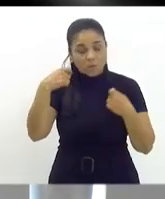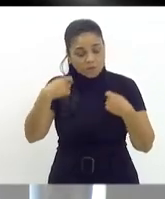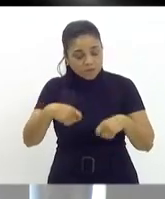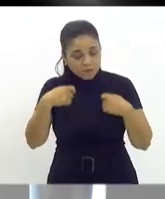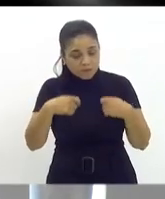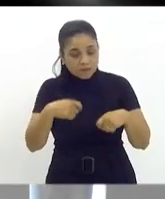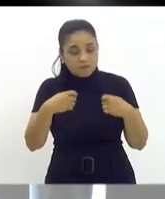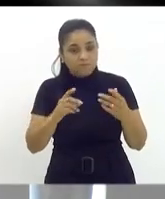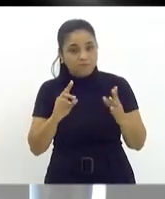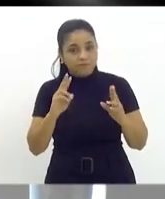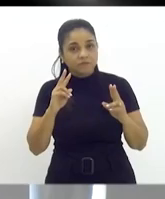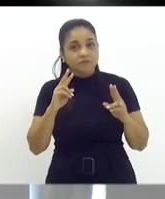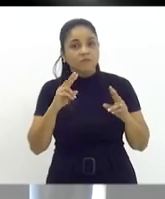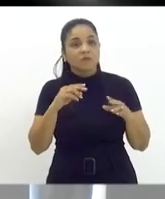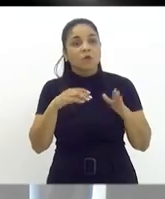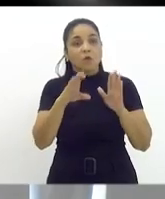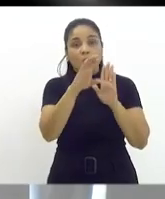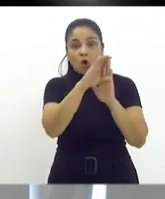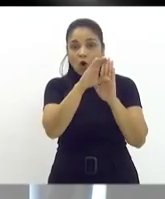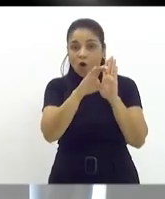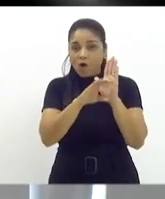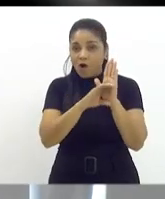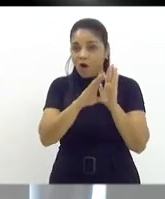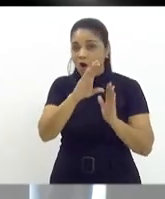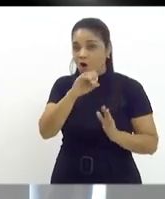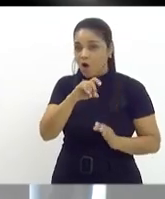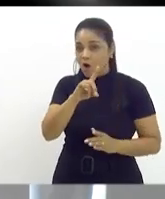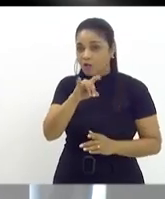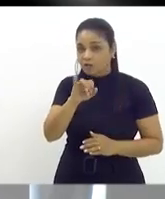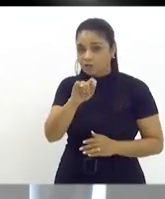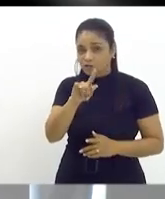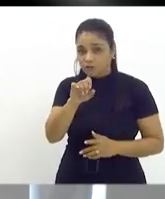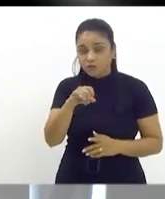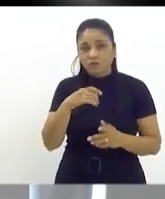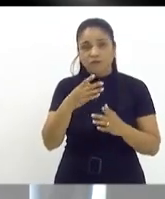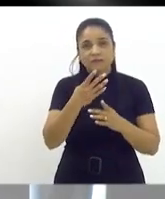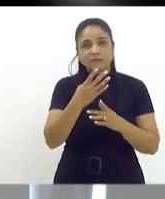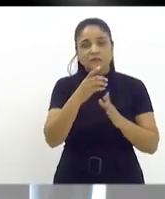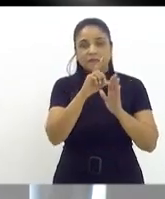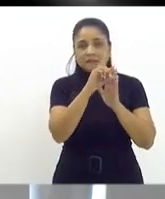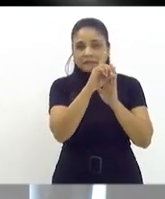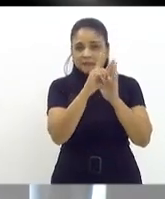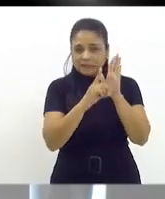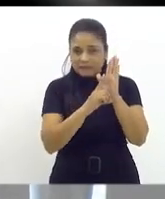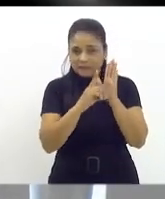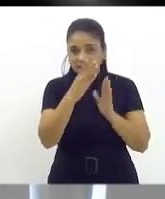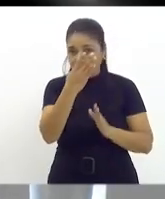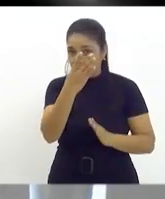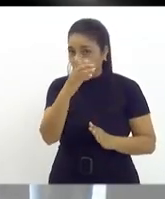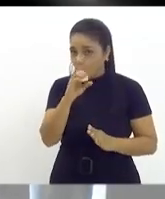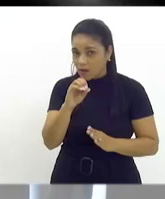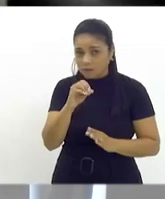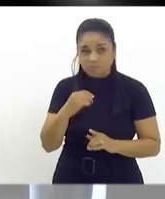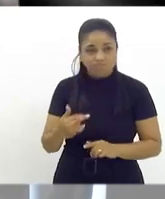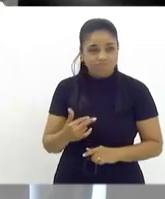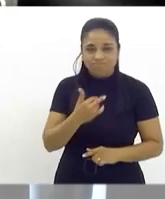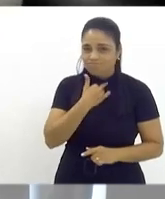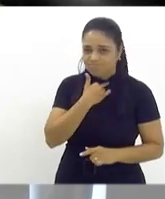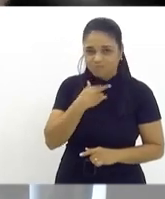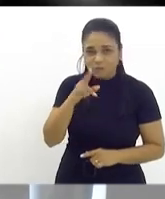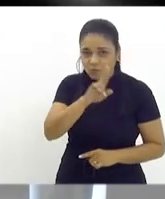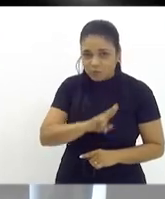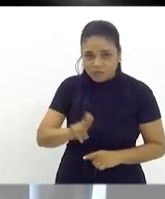o nosso código de processo penal da década de 40 ele não pode ser utilizado sem aplicar